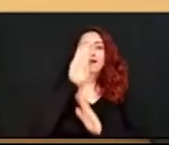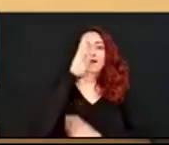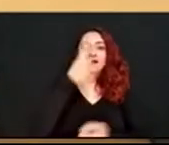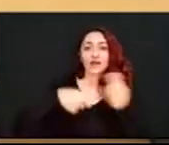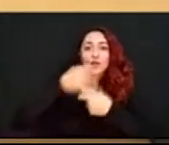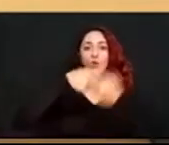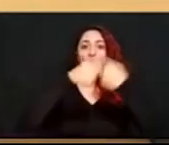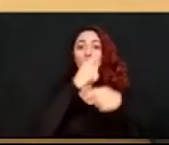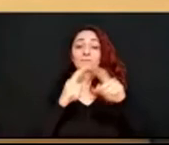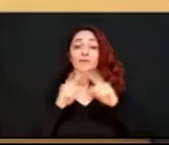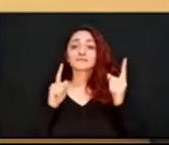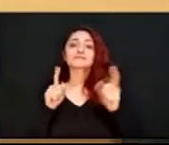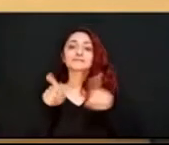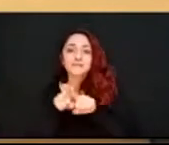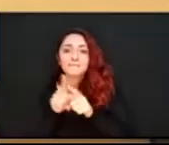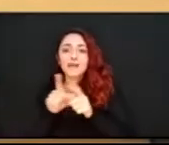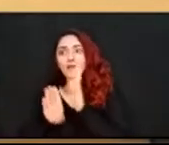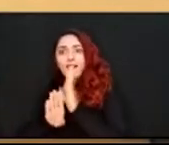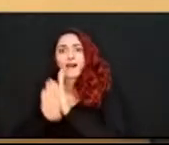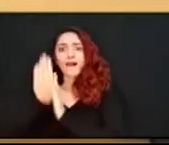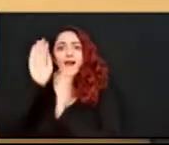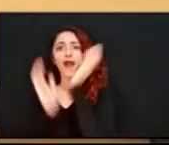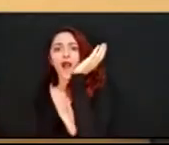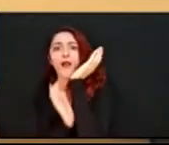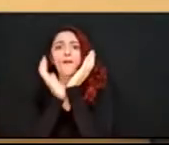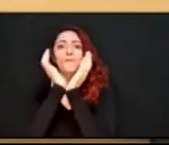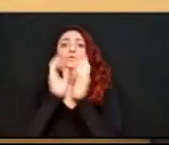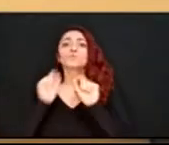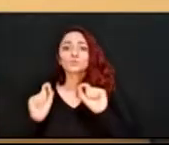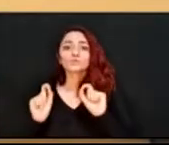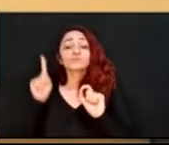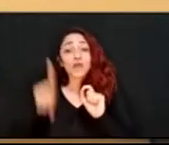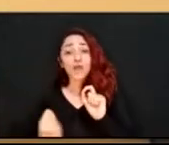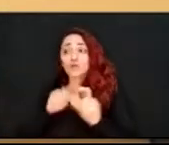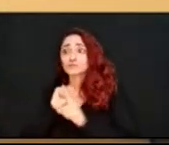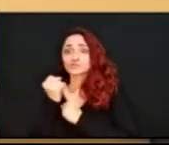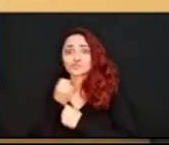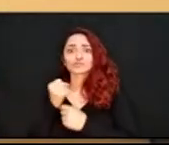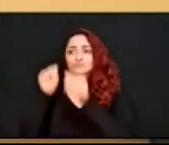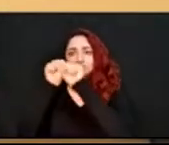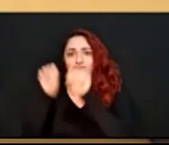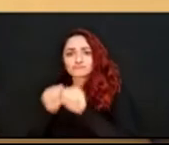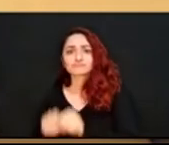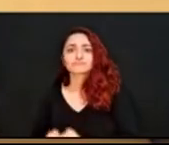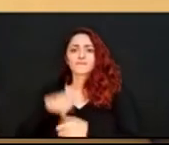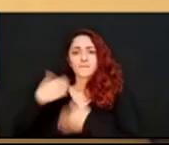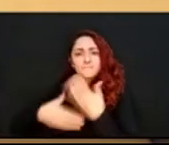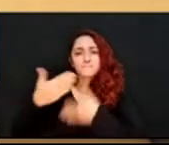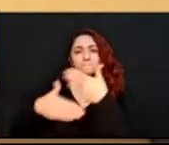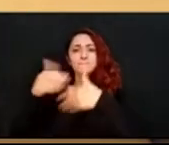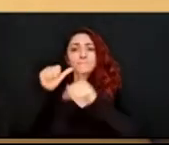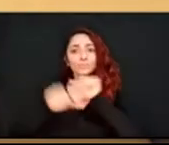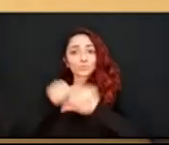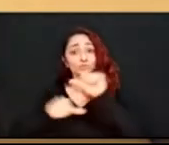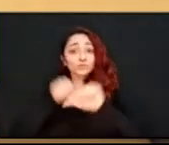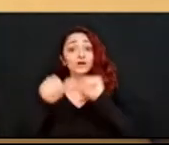trazendo é o impacto que você vai gerando um ecossistema que vai se transformando no beneficiamento né oportunidade que você vai girando através de um negócio